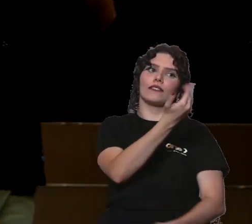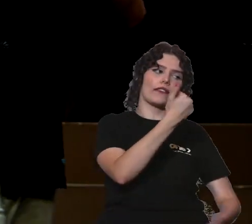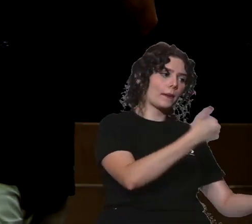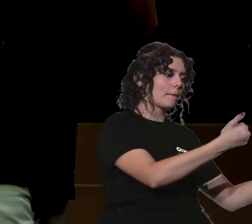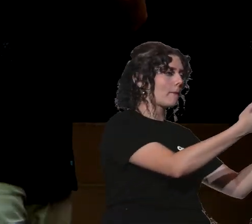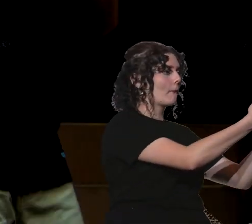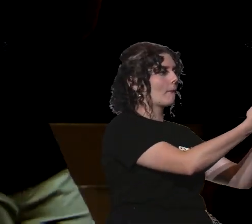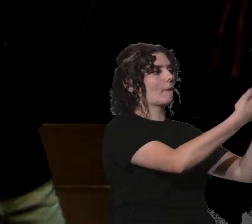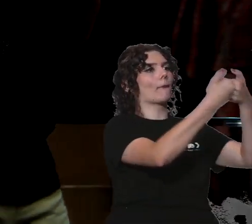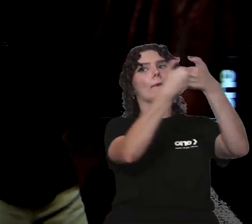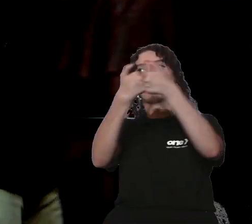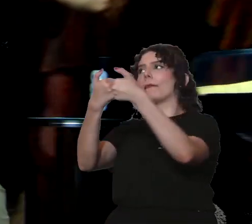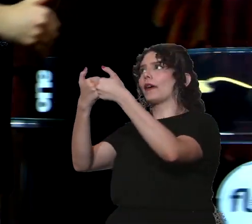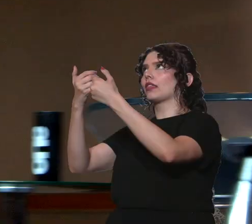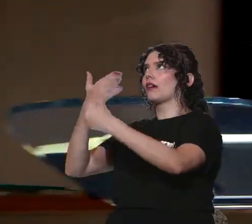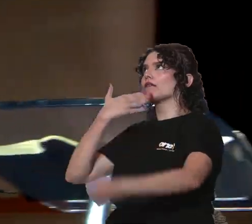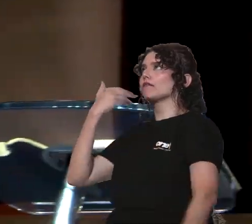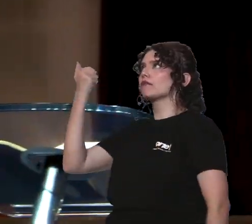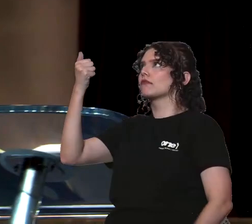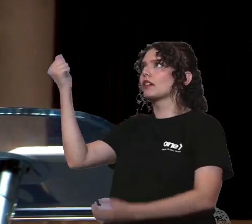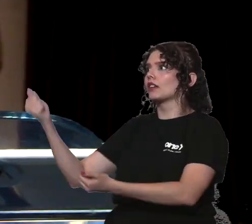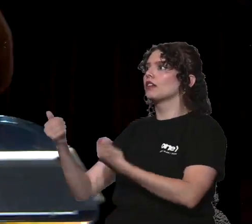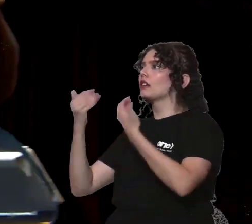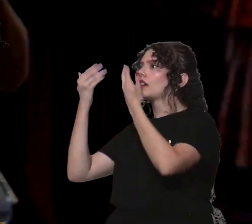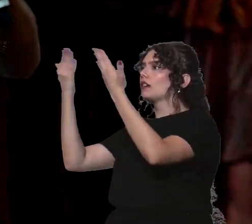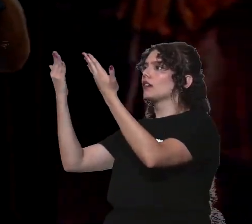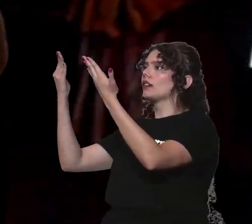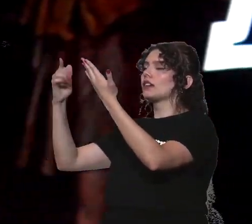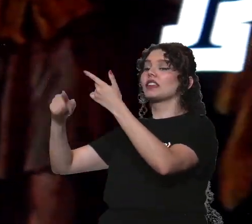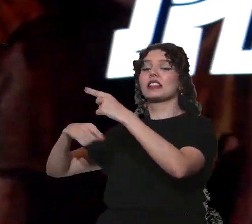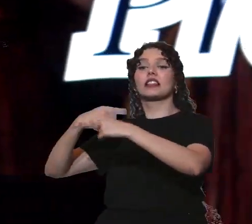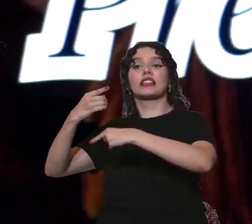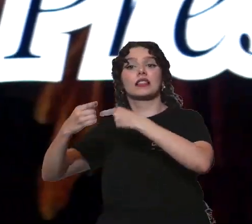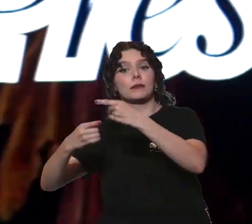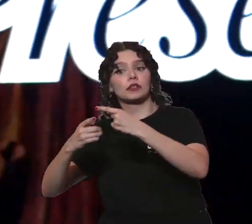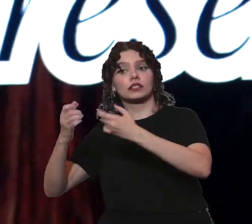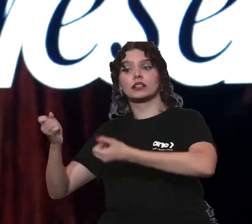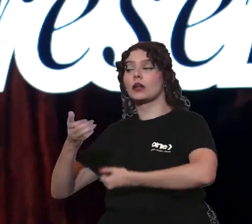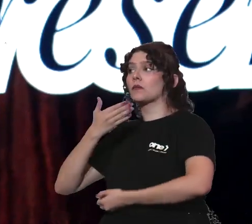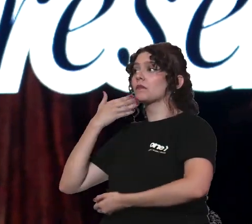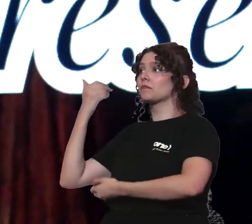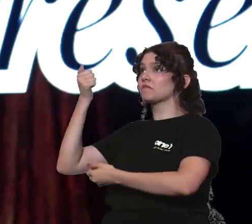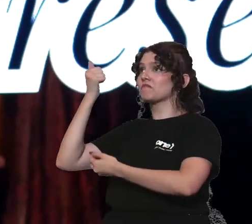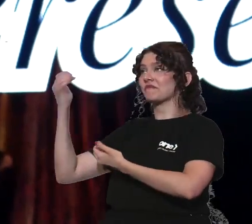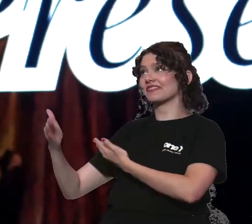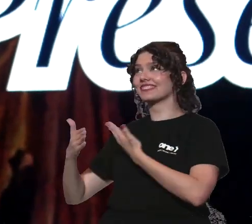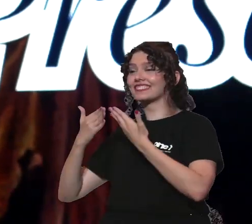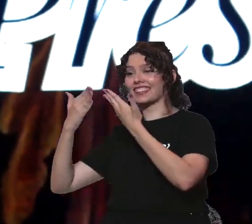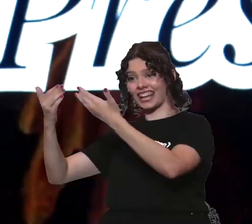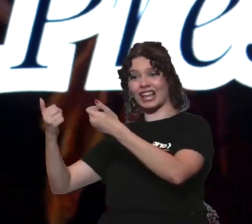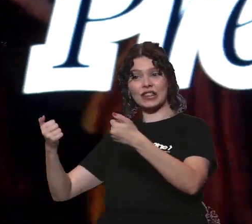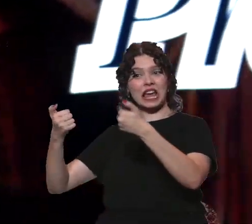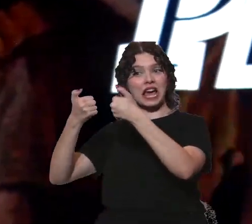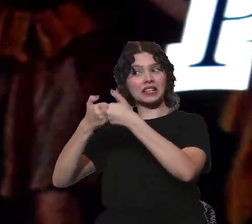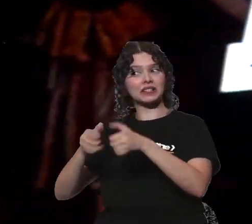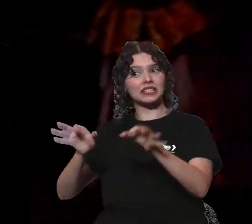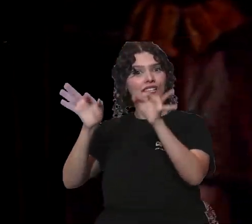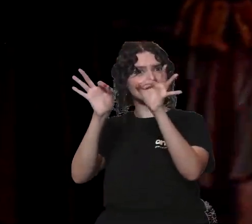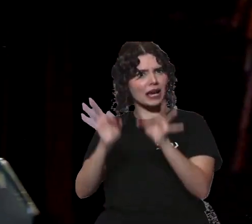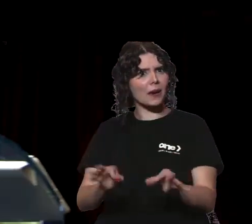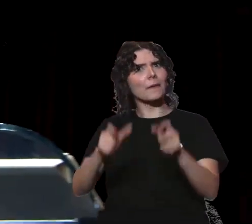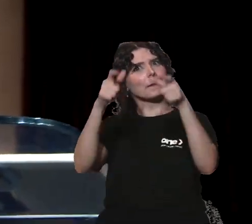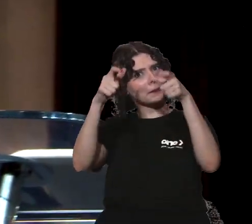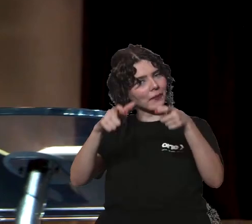ele vai e dá o melhor para Deus. E depois que ele consegue dar o melhor para Deus e trazer a arca do jeito certo, para o